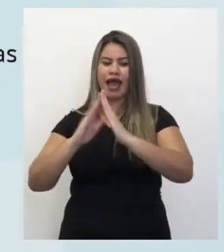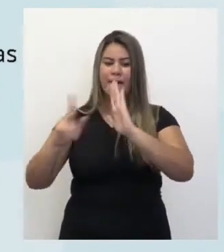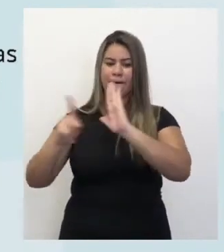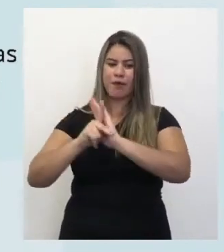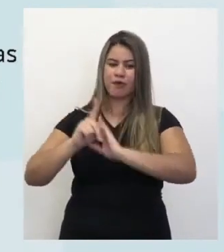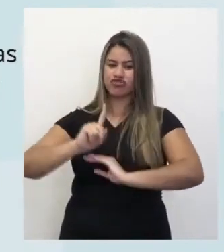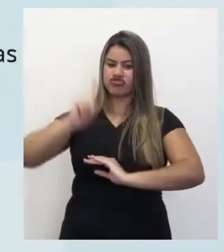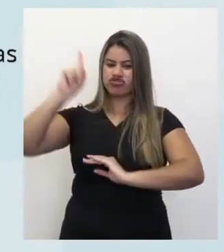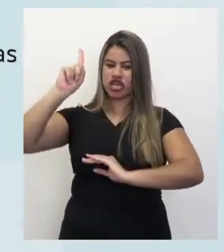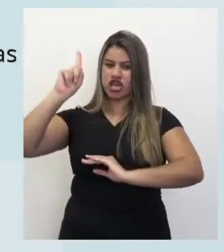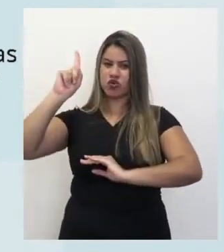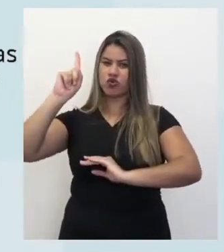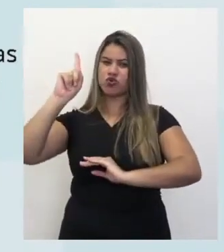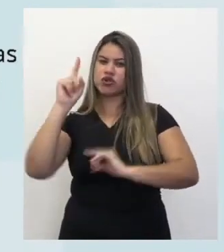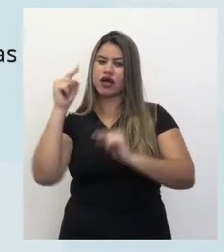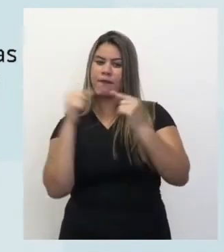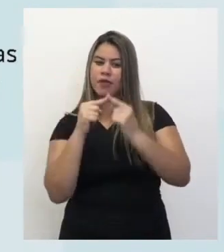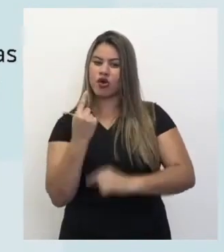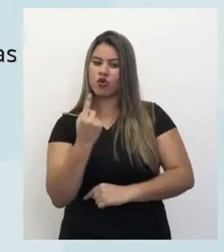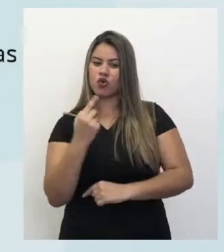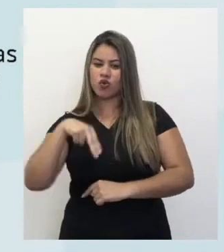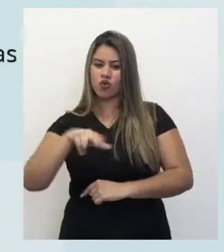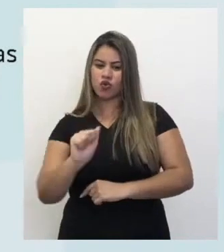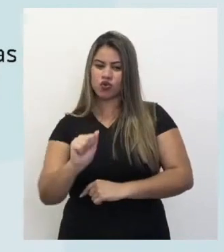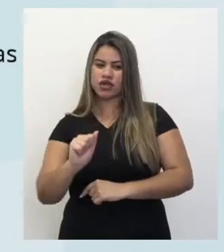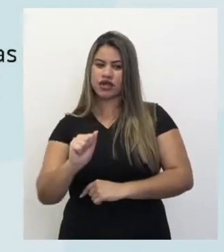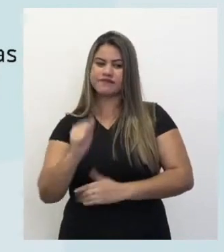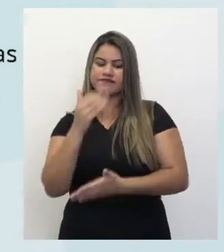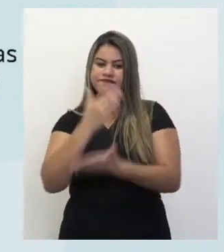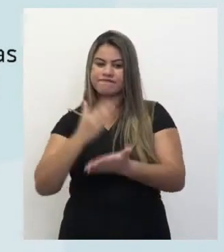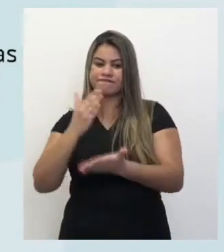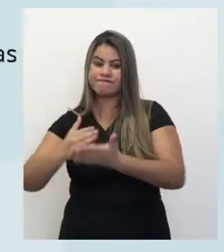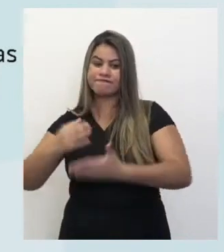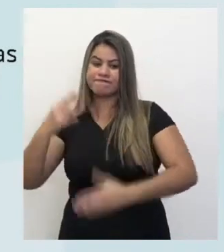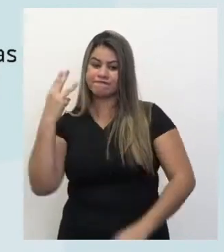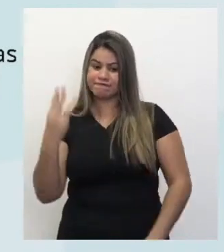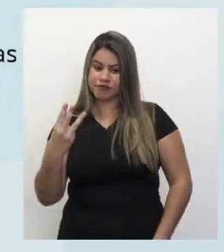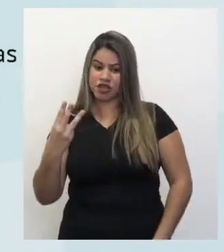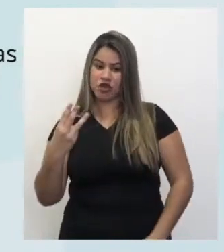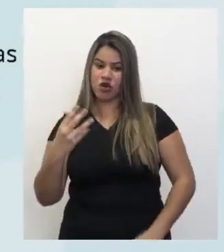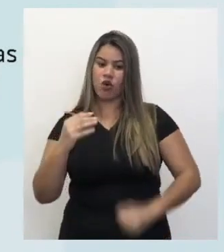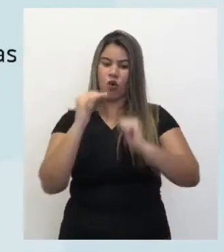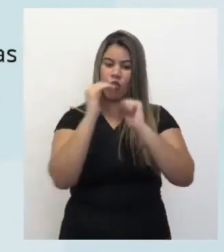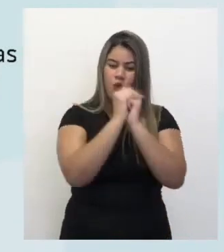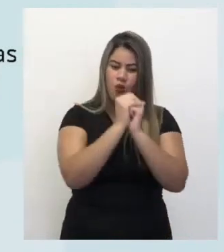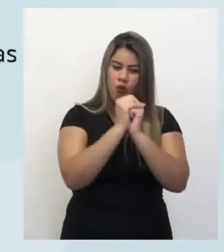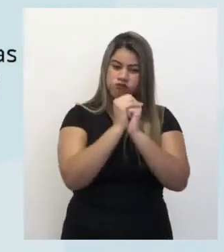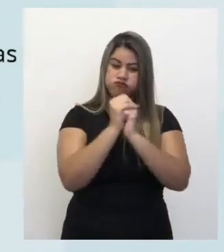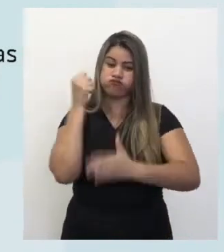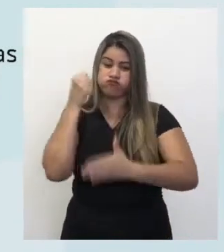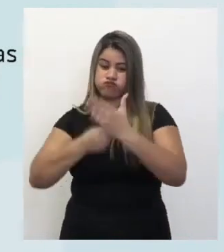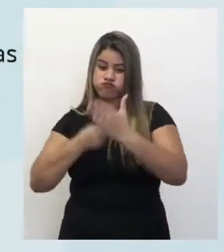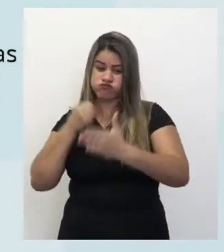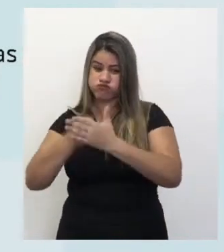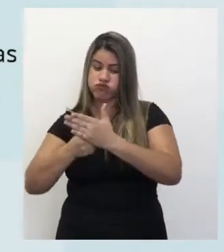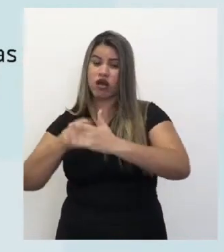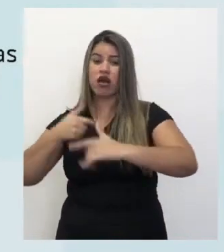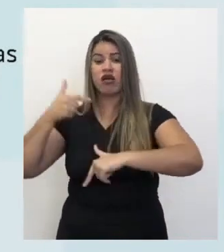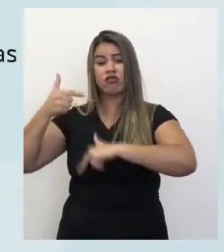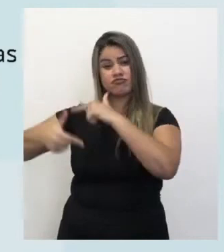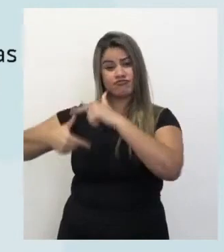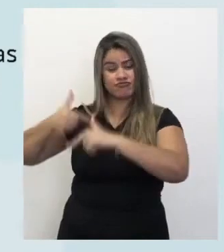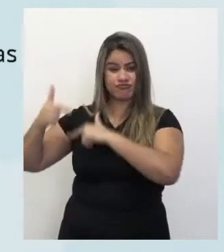que acreditam una, está, portanto, dividida em três. Uns oram, outros combatem e outros,